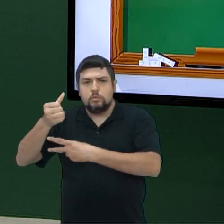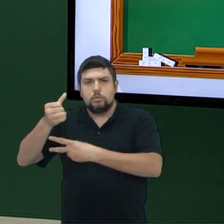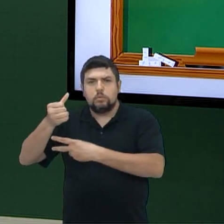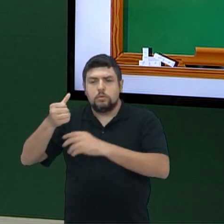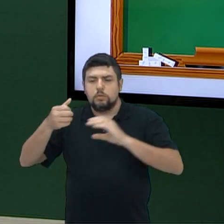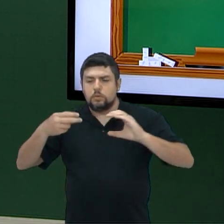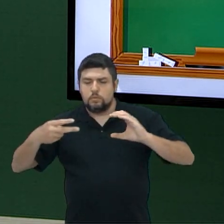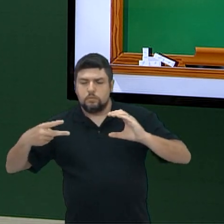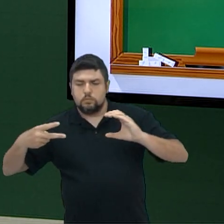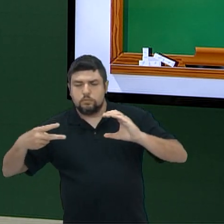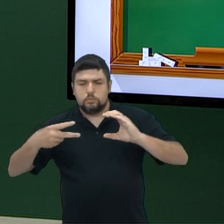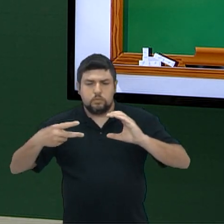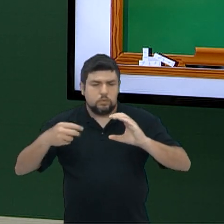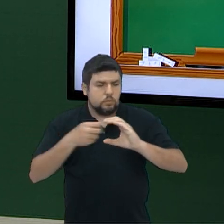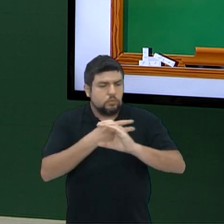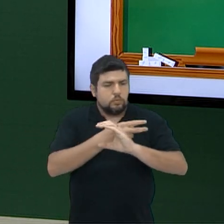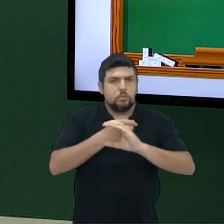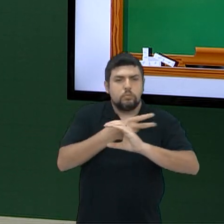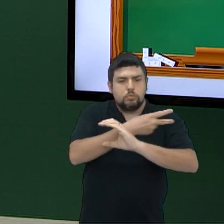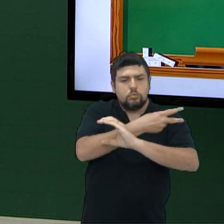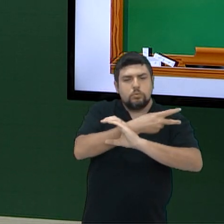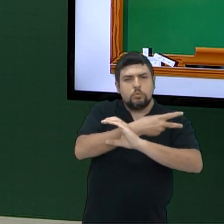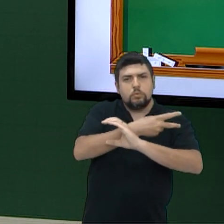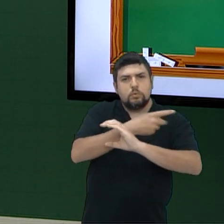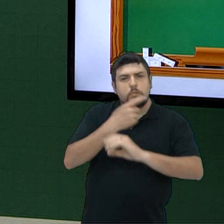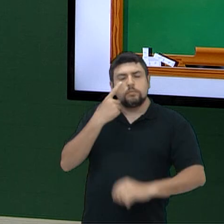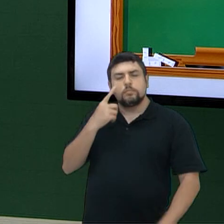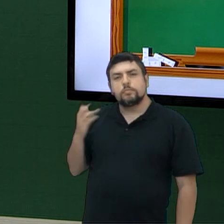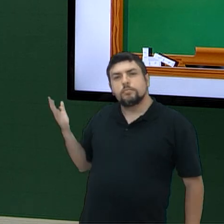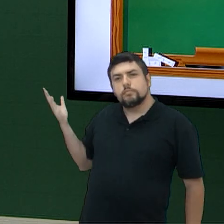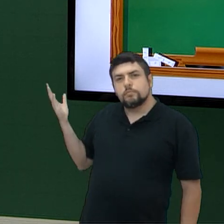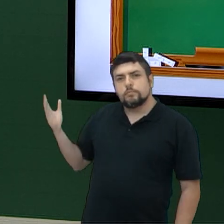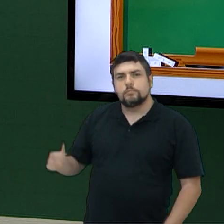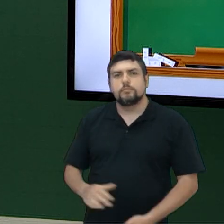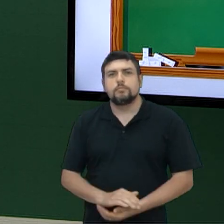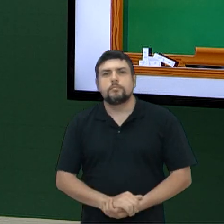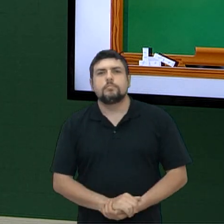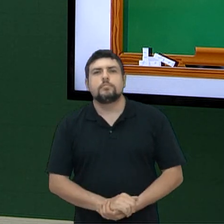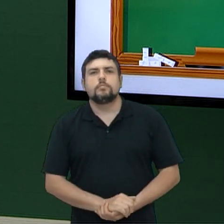um, galera, vai fazer 2 ligações com carbono.